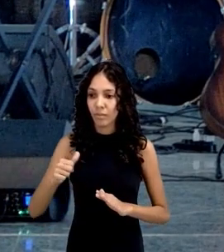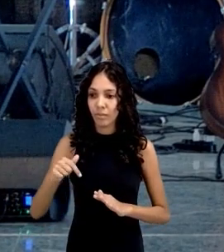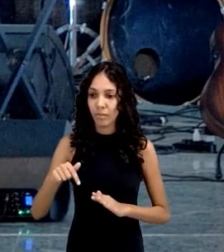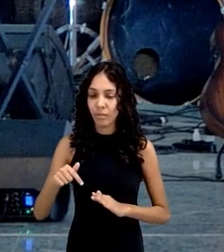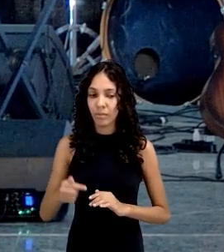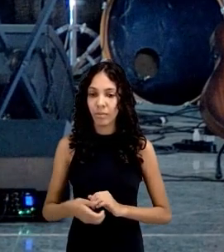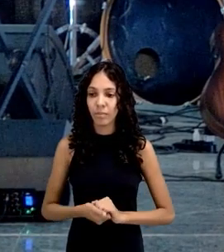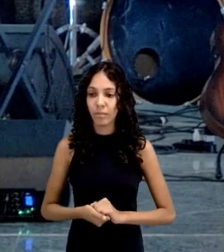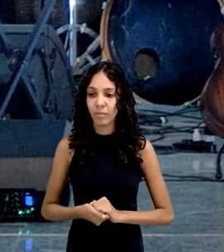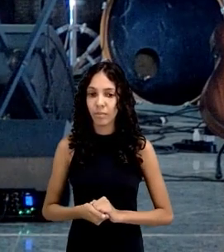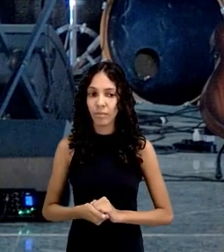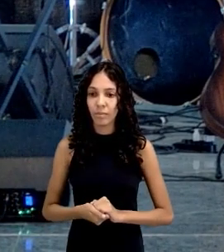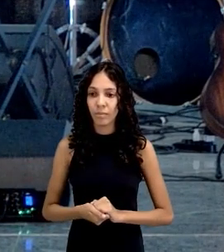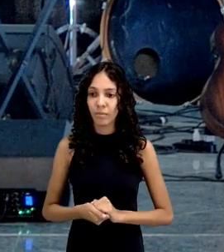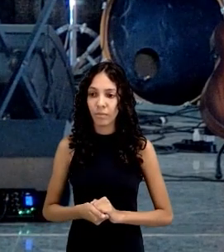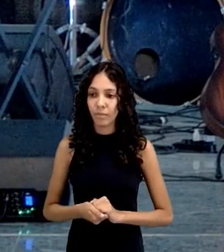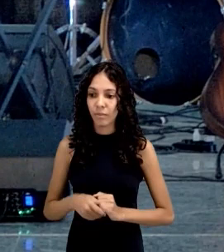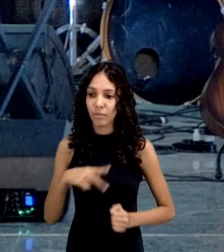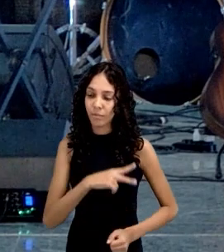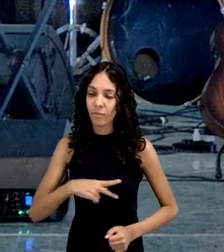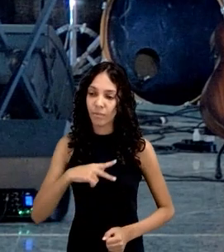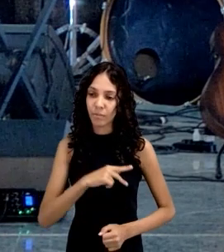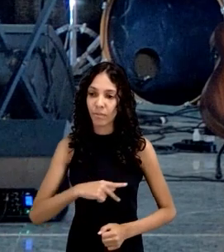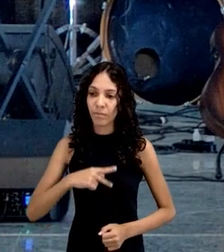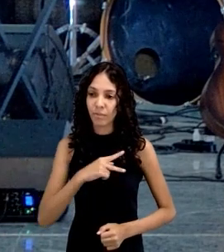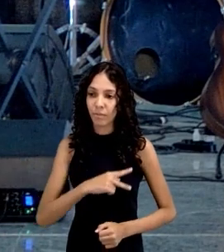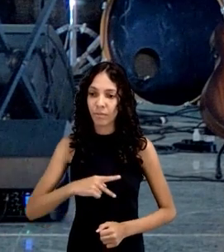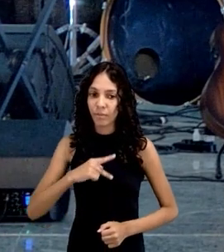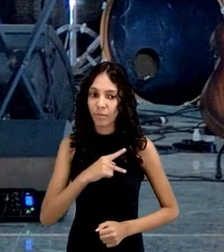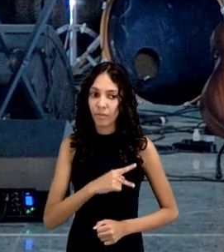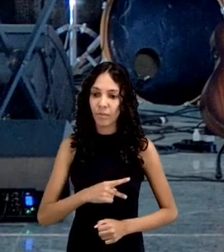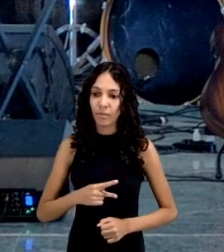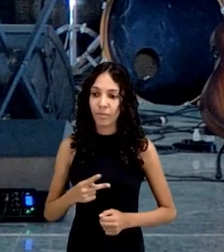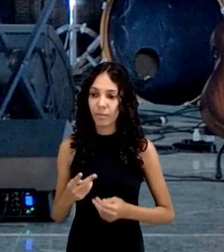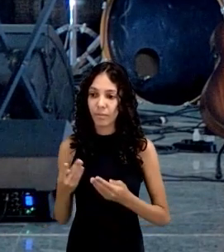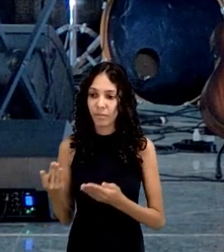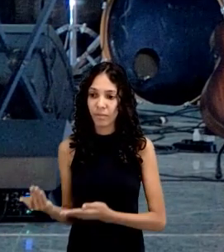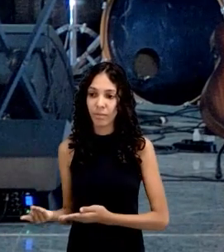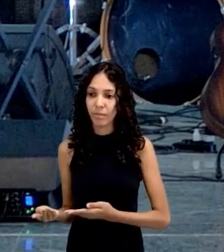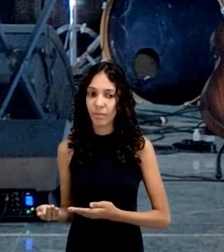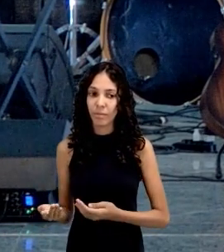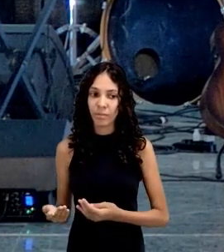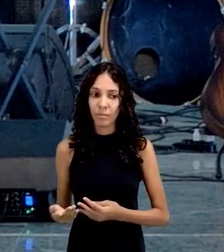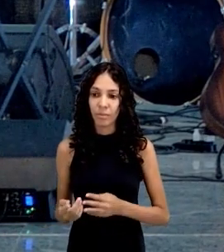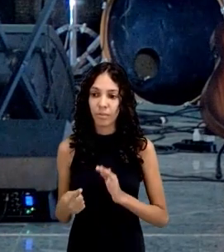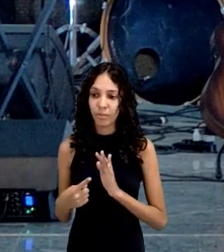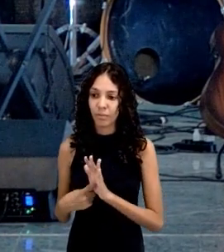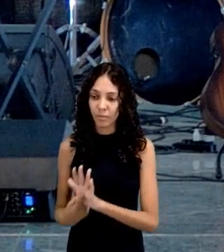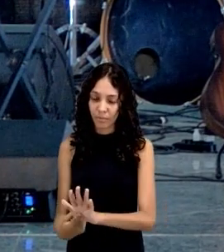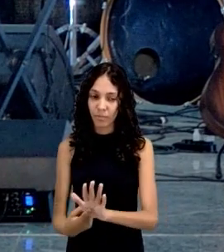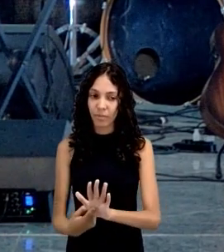um elemento que a gente nunca deveria ter esquecido.